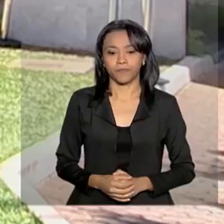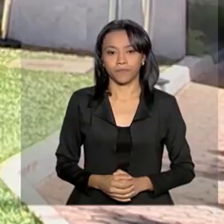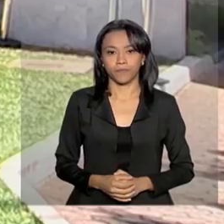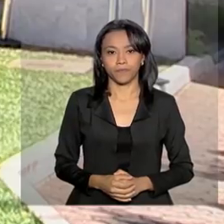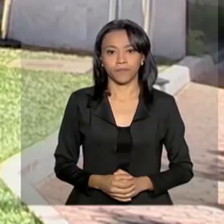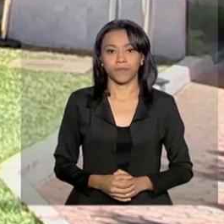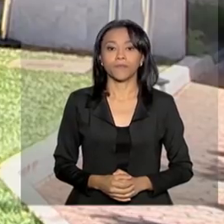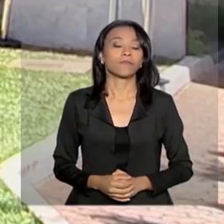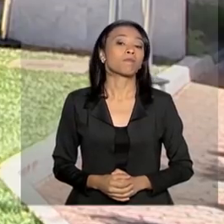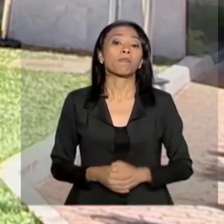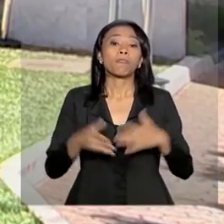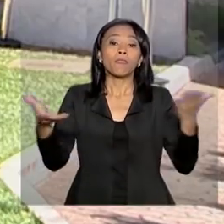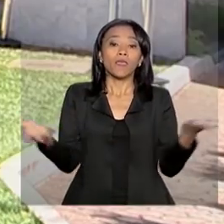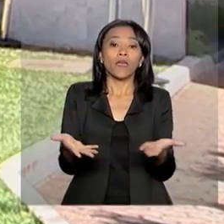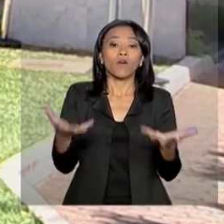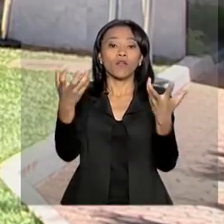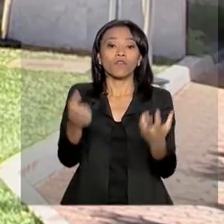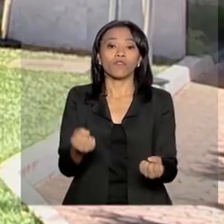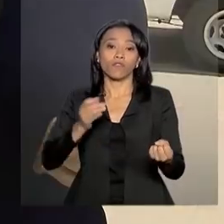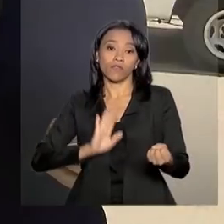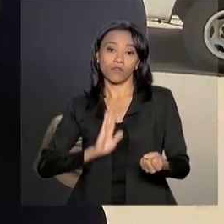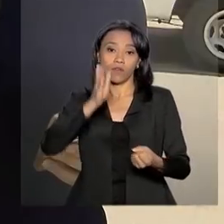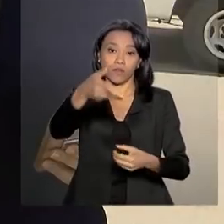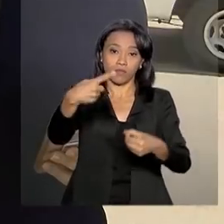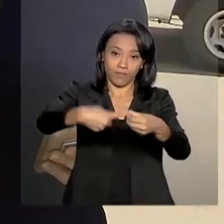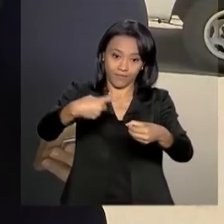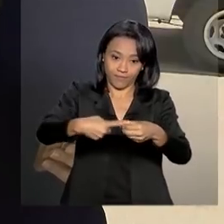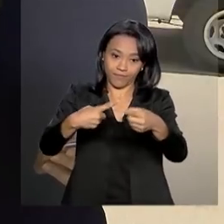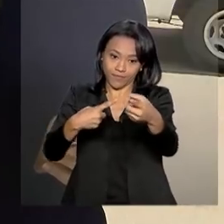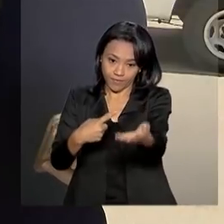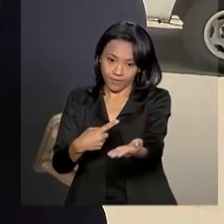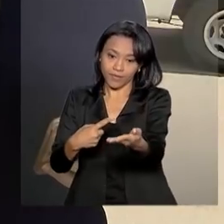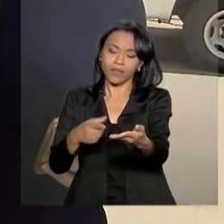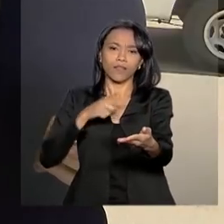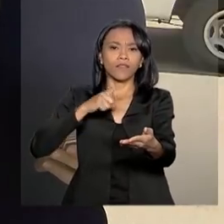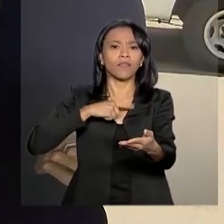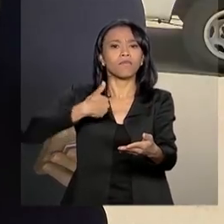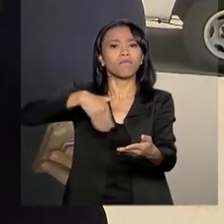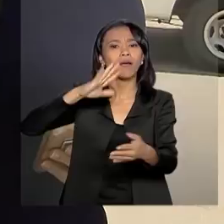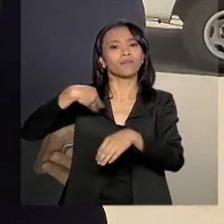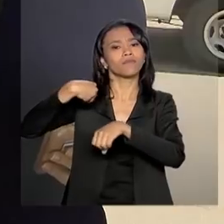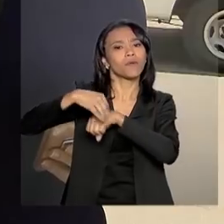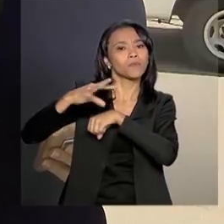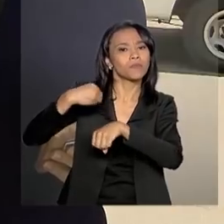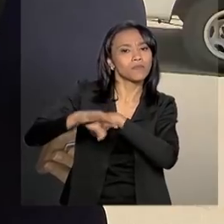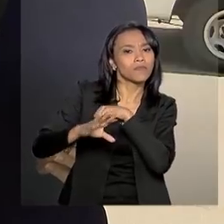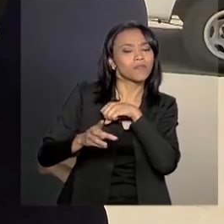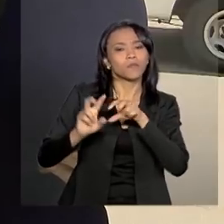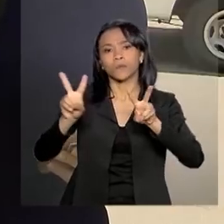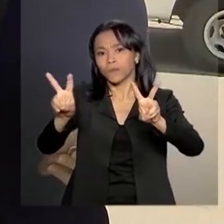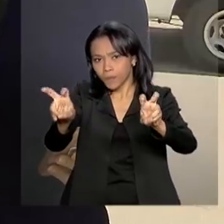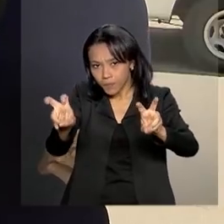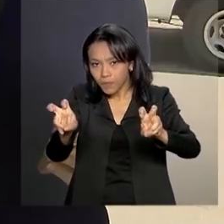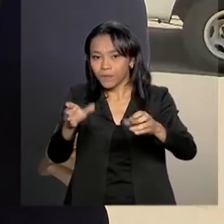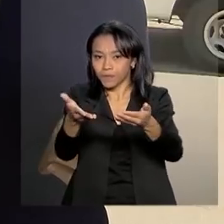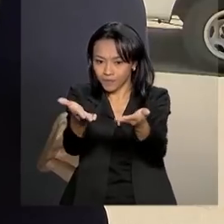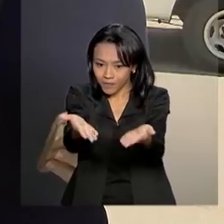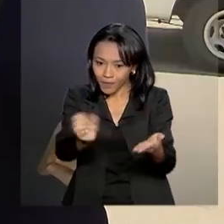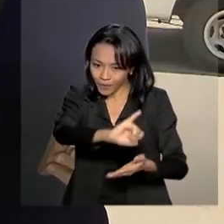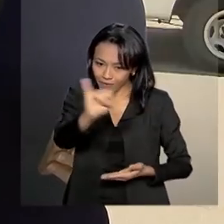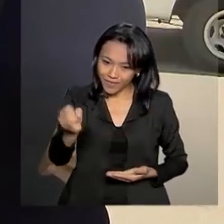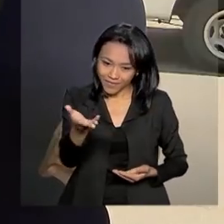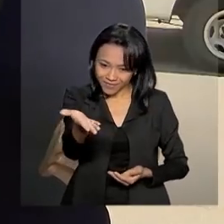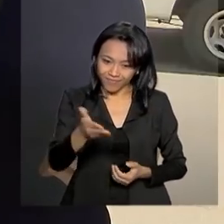E agora vamos a Brumadinho com a repórter Luana Karen, que tem mais informações sobre o assunto para a gente. Olá,